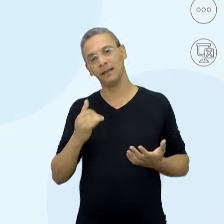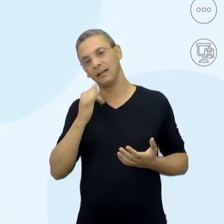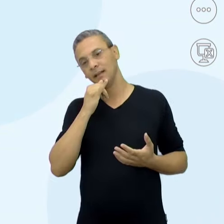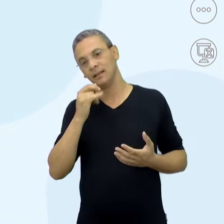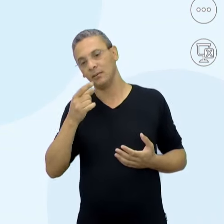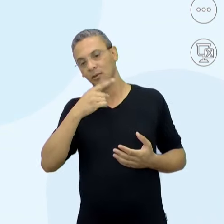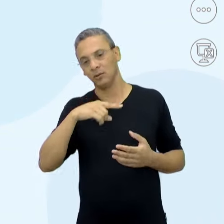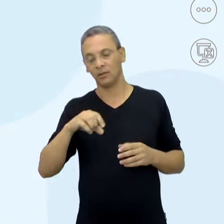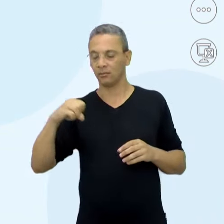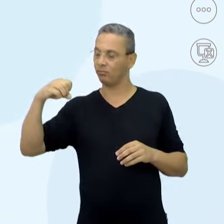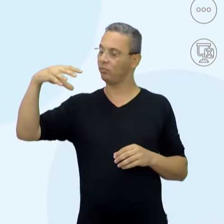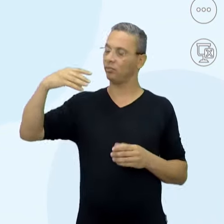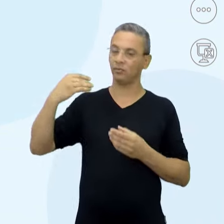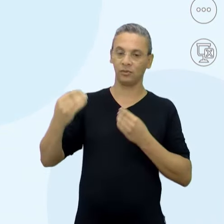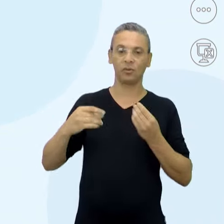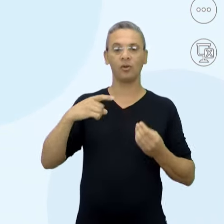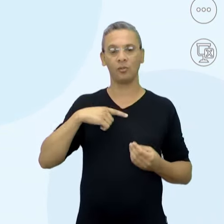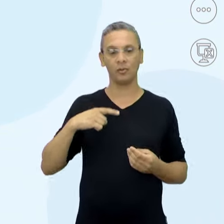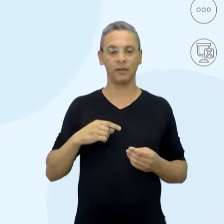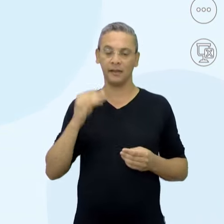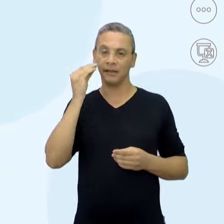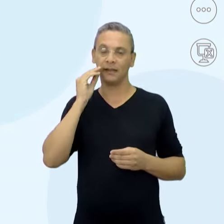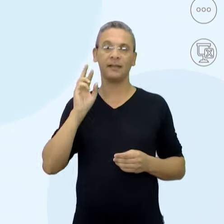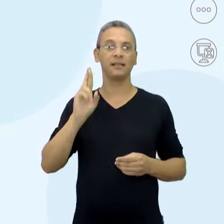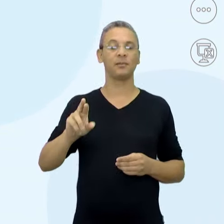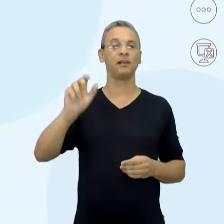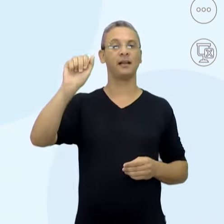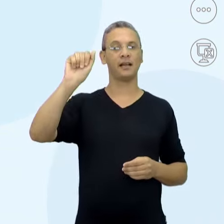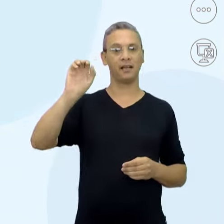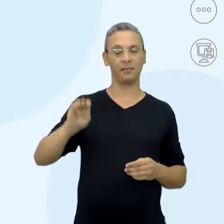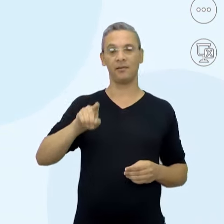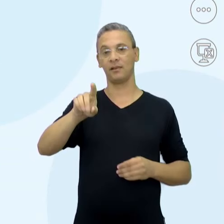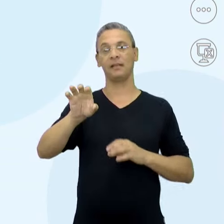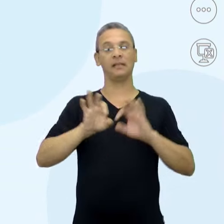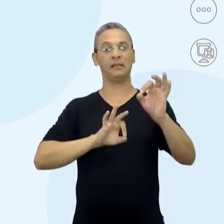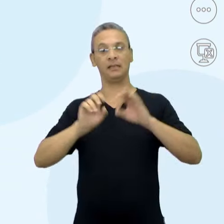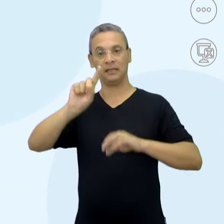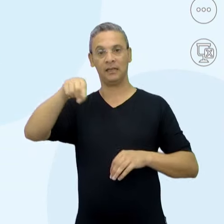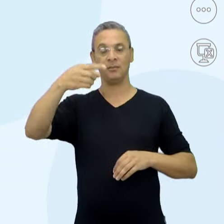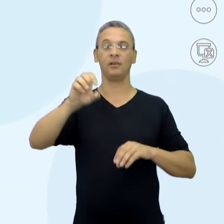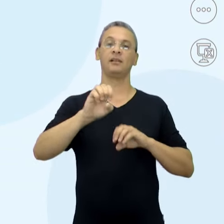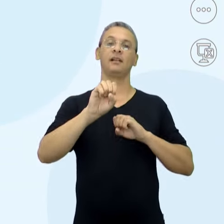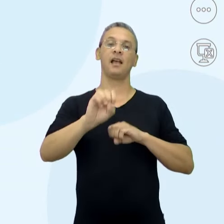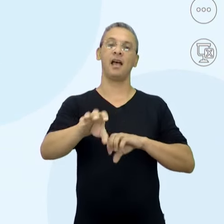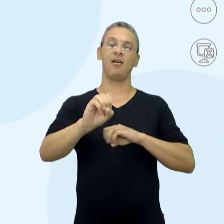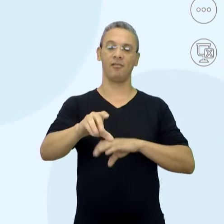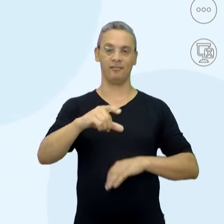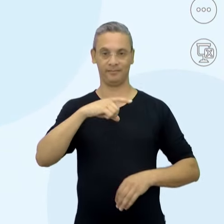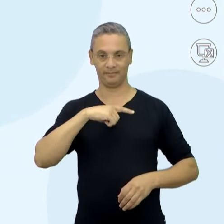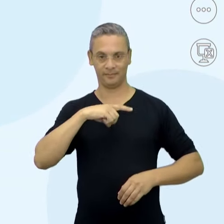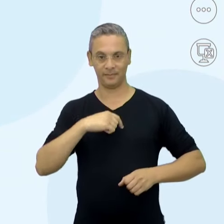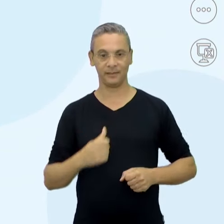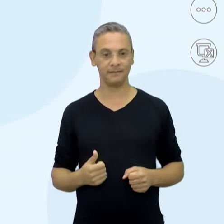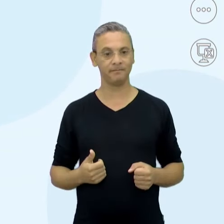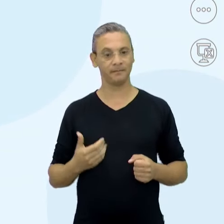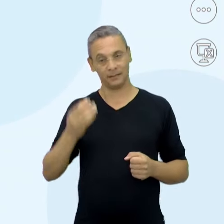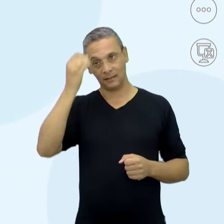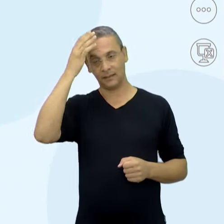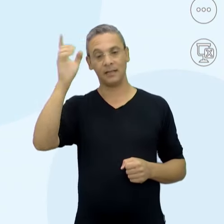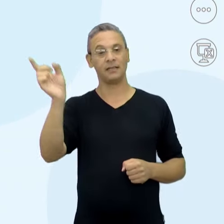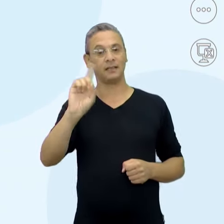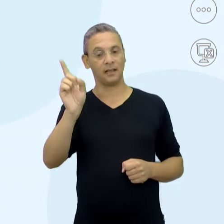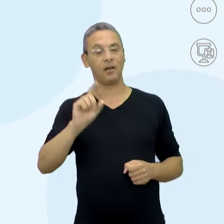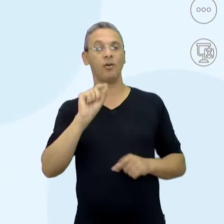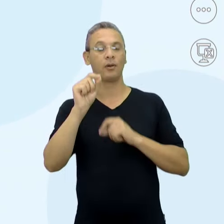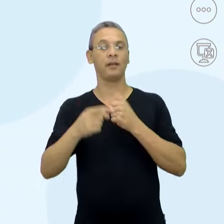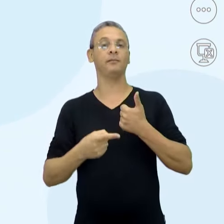as nossas lâmpadas. Tentando responder isso daí, você se prepara então para a nossa próxima aula. Olha, não vai esquecer